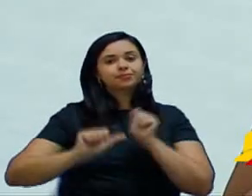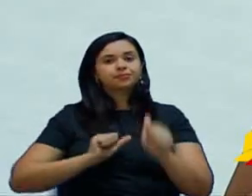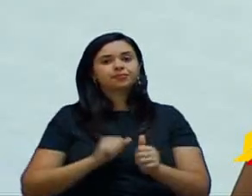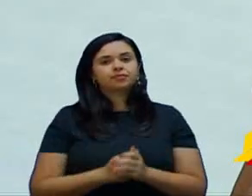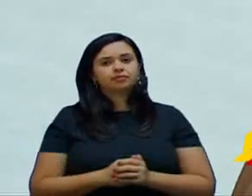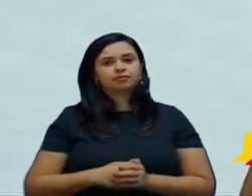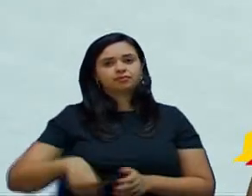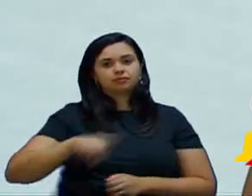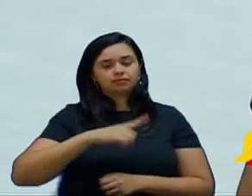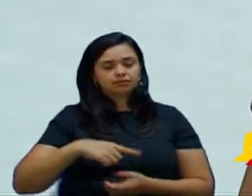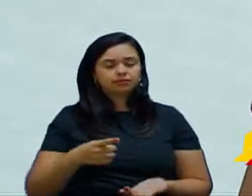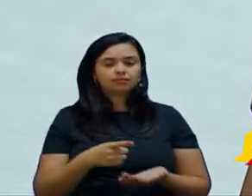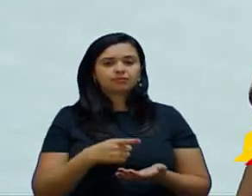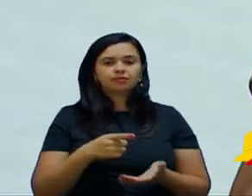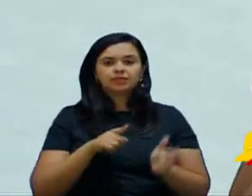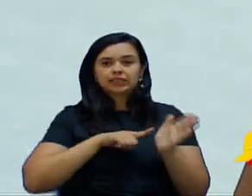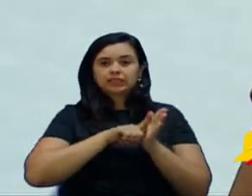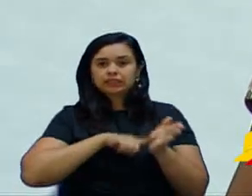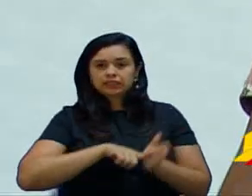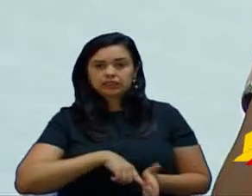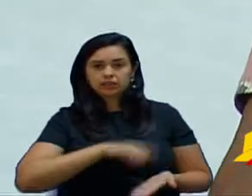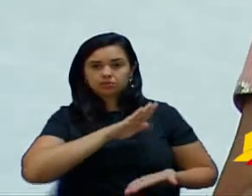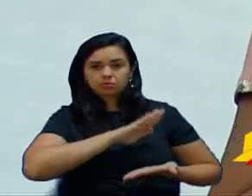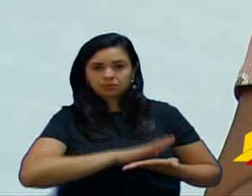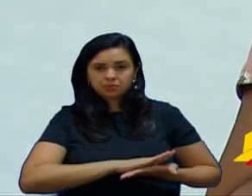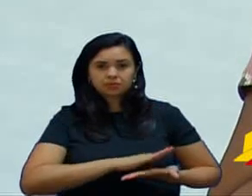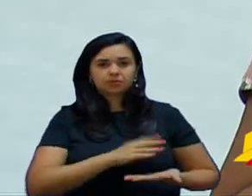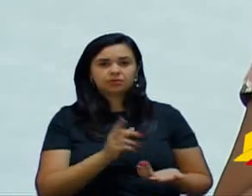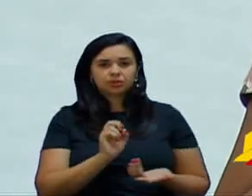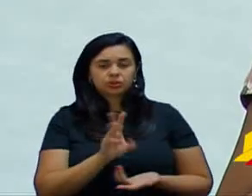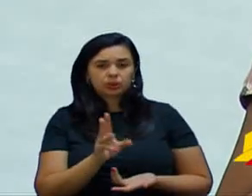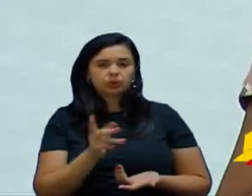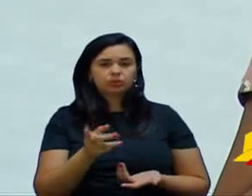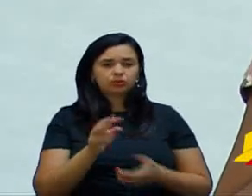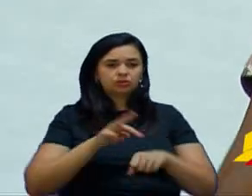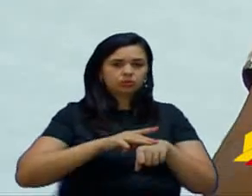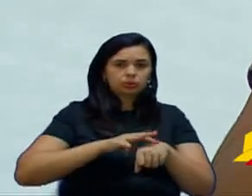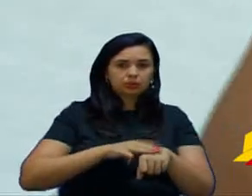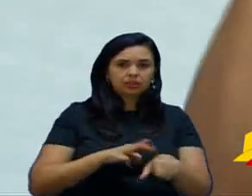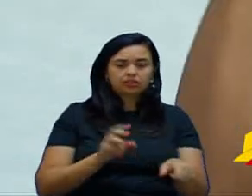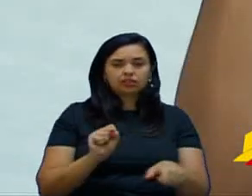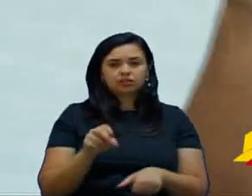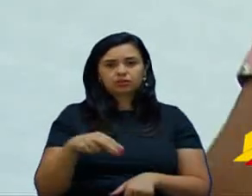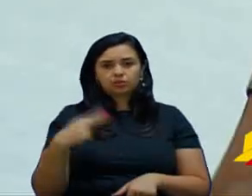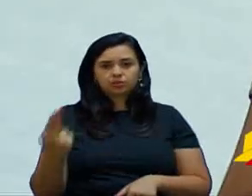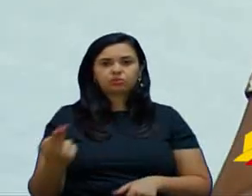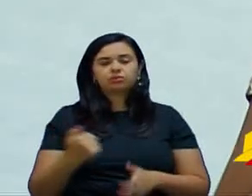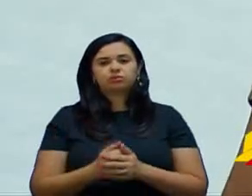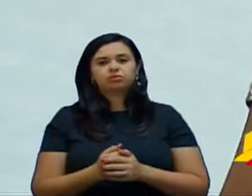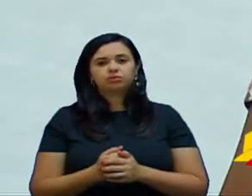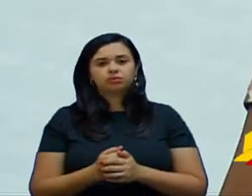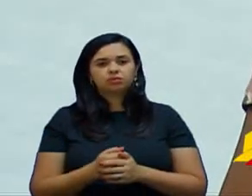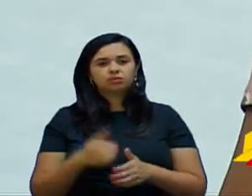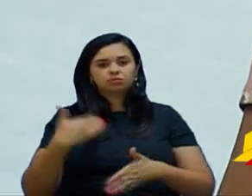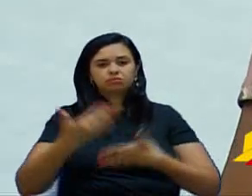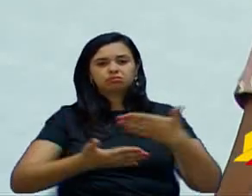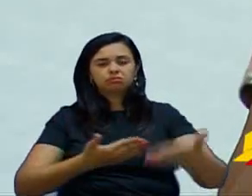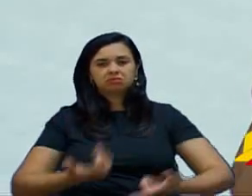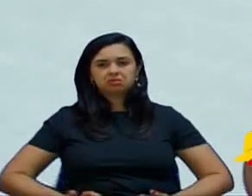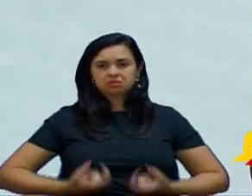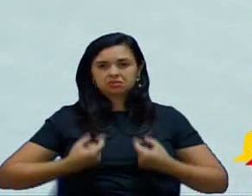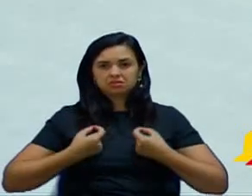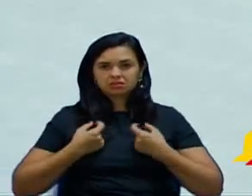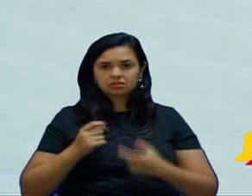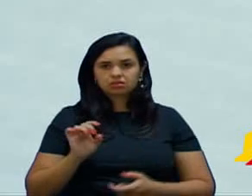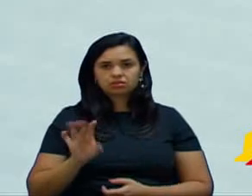que fazer o exame da mamografia somente quando a mulher está doente, quando ela está no estado avançado.